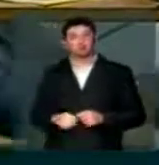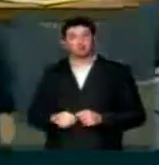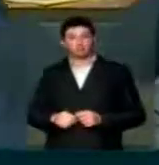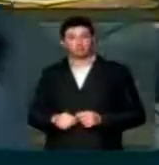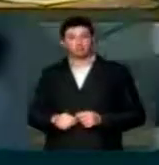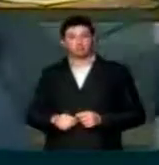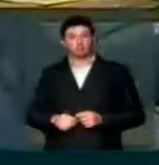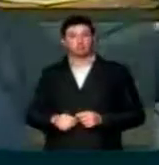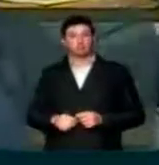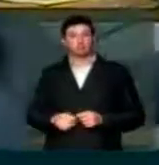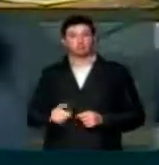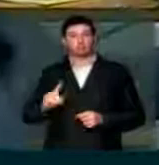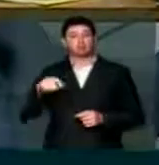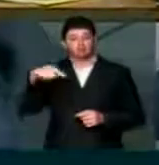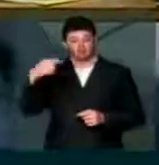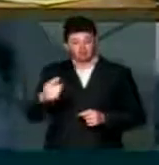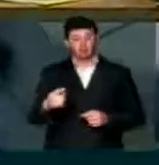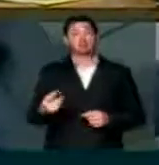Quadrado?